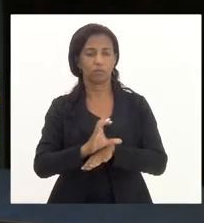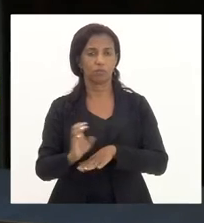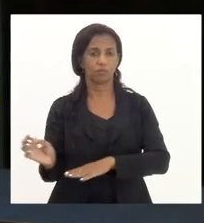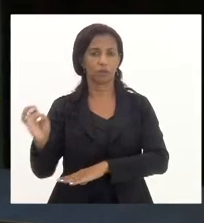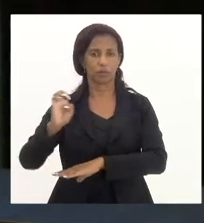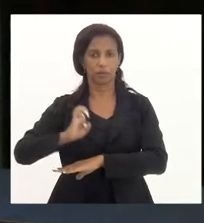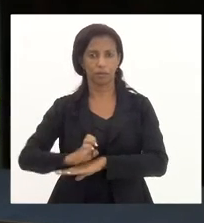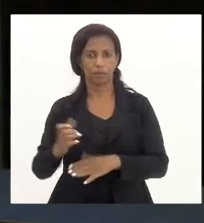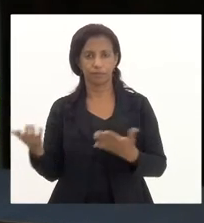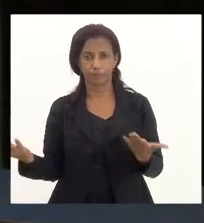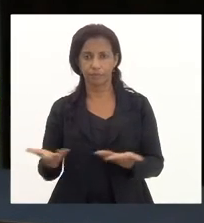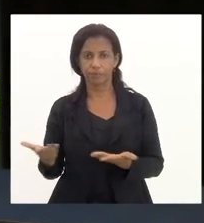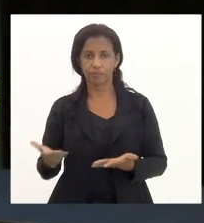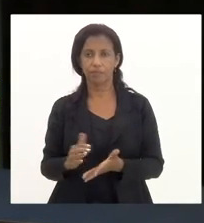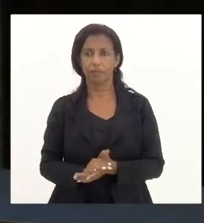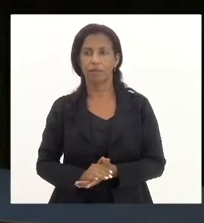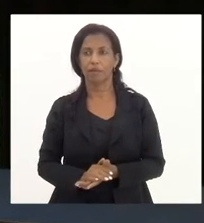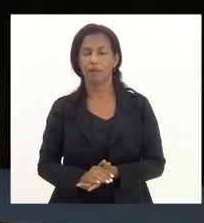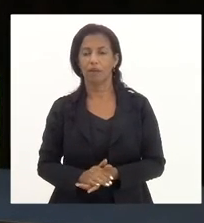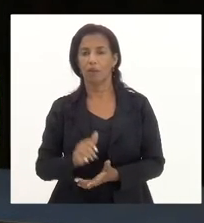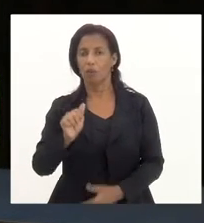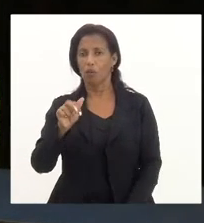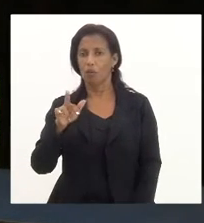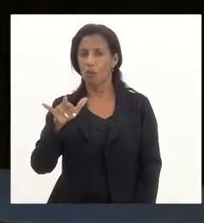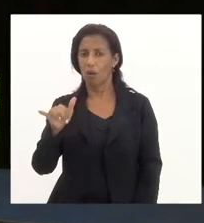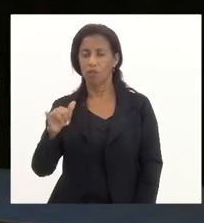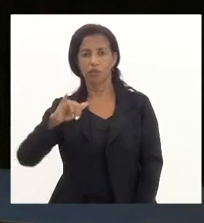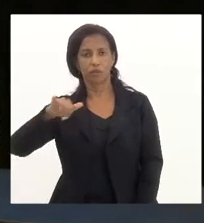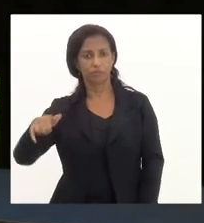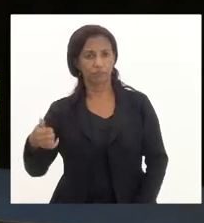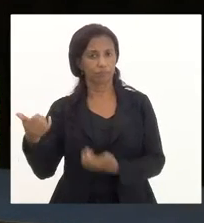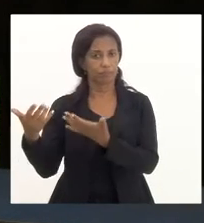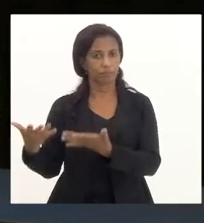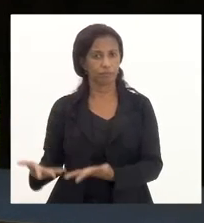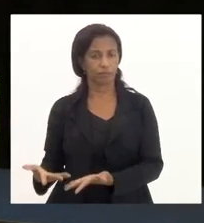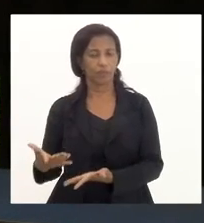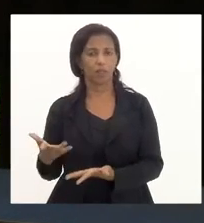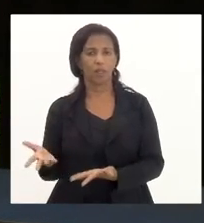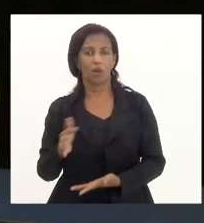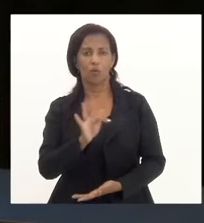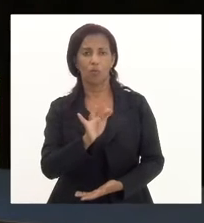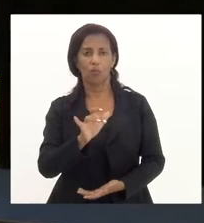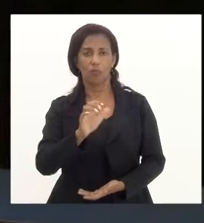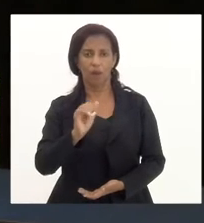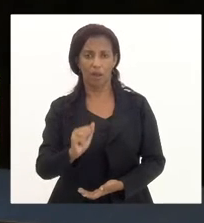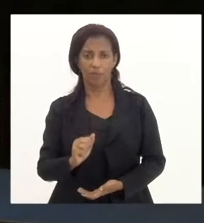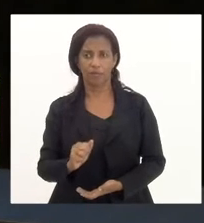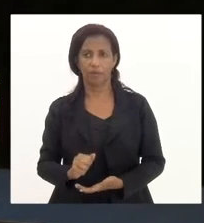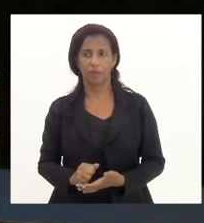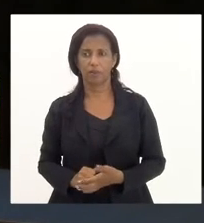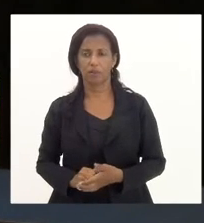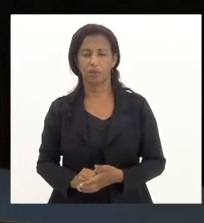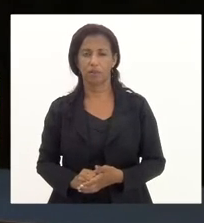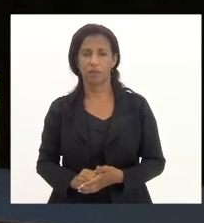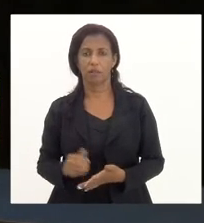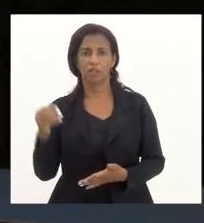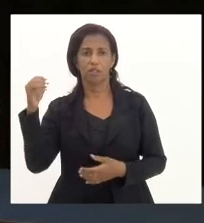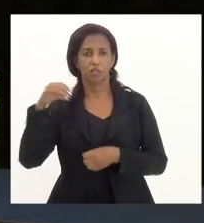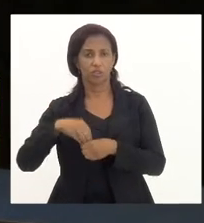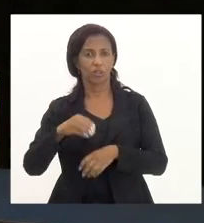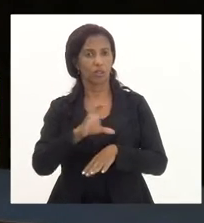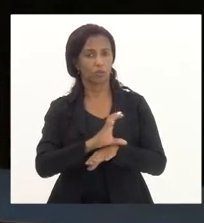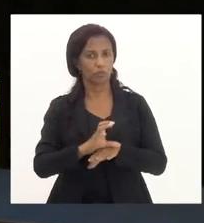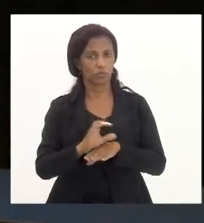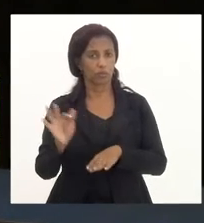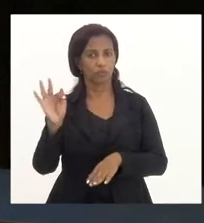e agora o Alexandre B Levantou que existe a possibilidade do faço está oportunidade não né o que eu faço está na Constituição